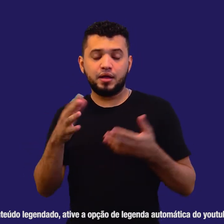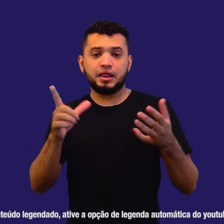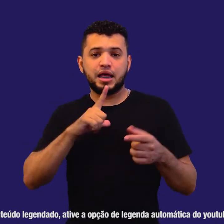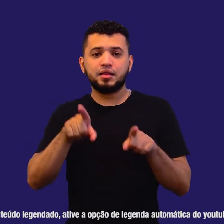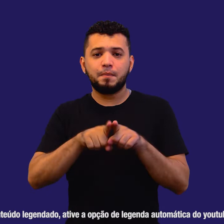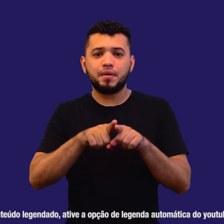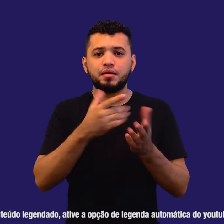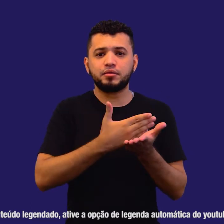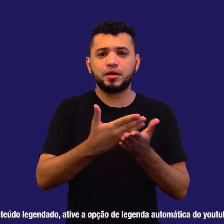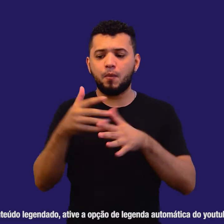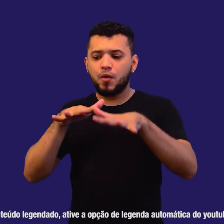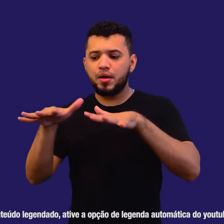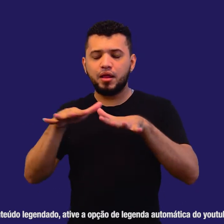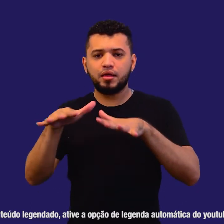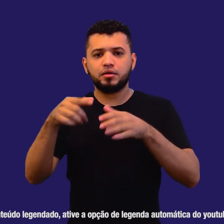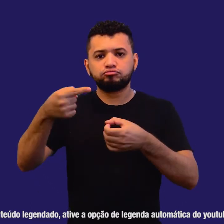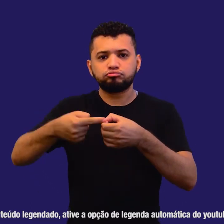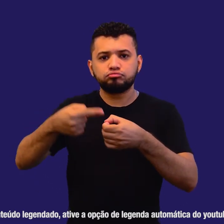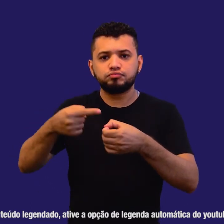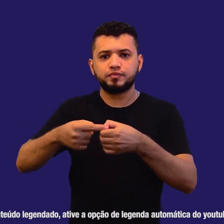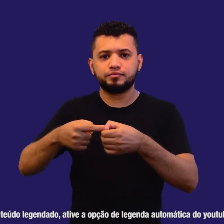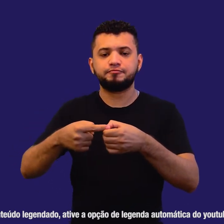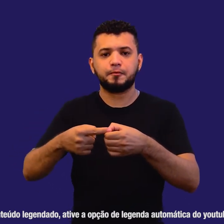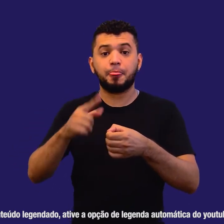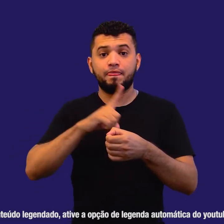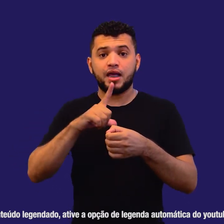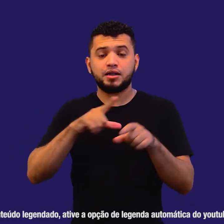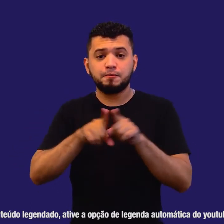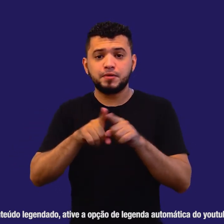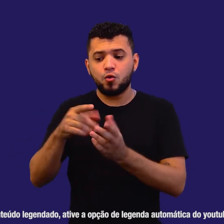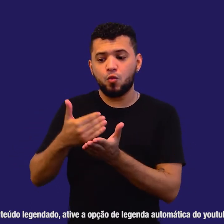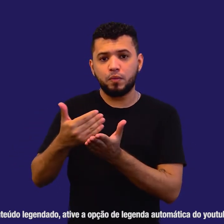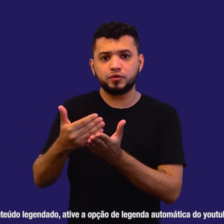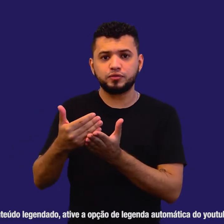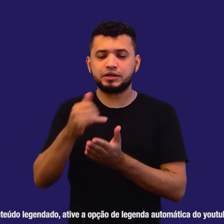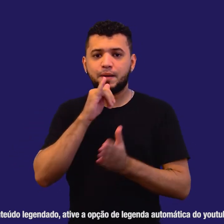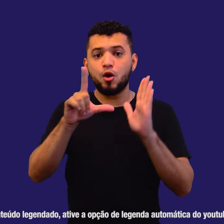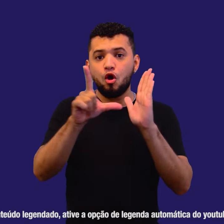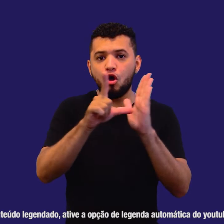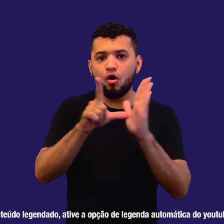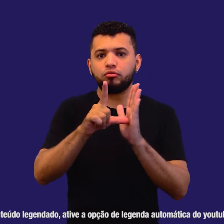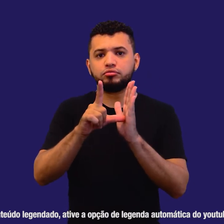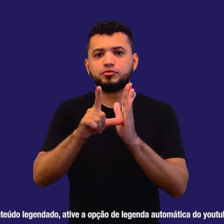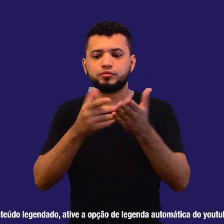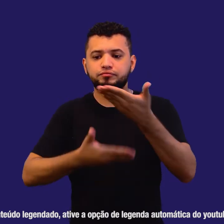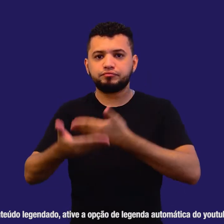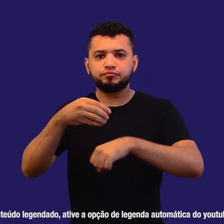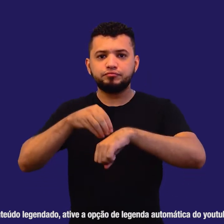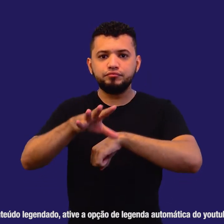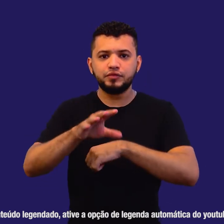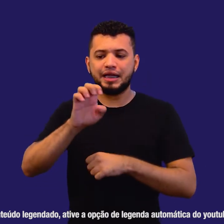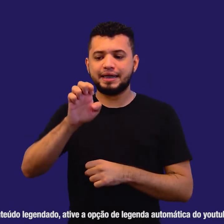com a mobilidade urbana, por exemplo, né? Nós temos iniciativas interessantes também, como lojas colaborativas. A